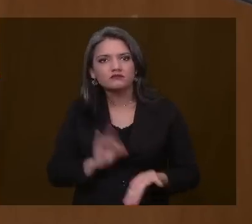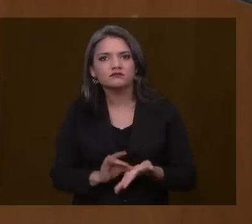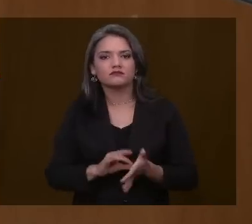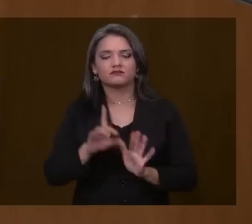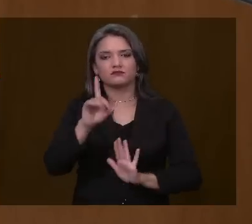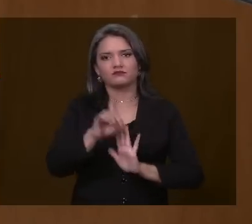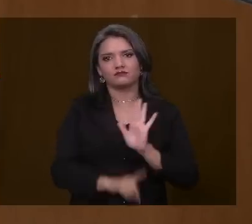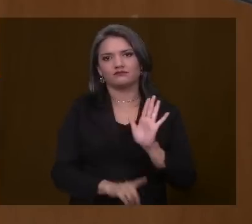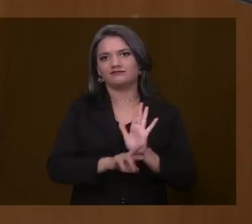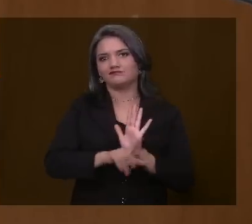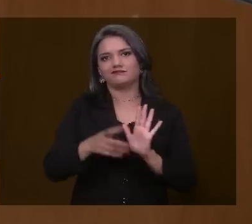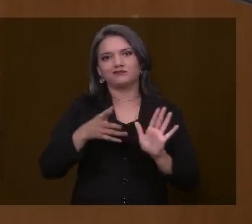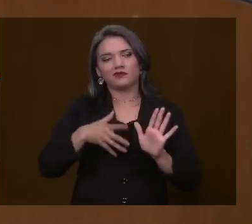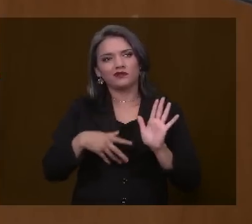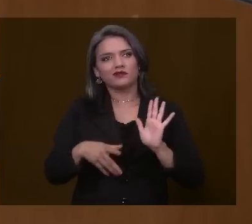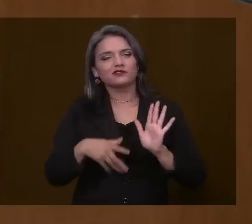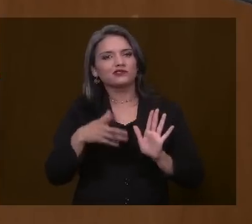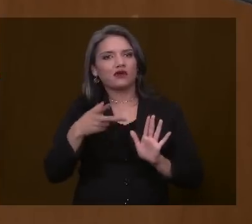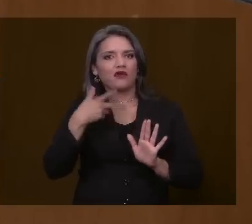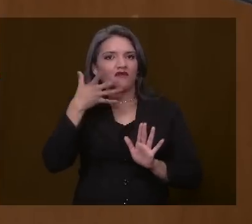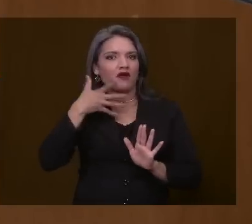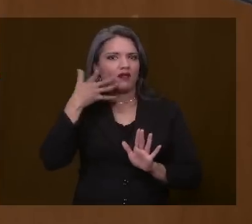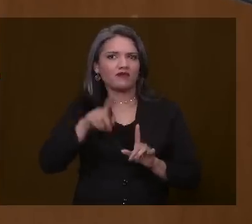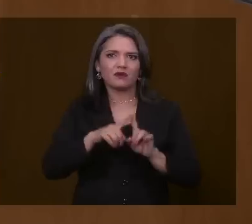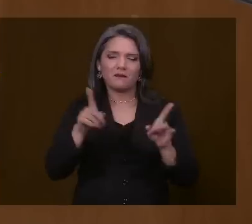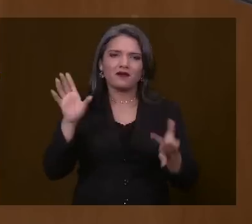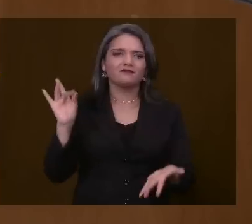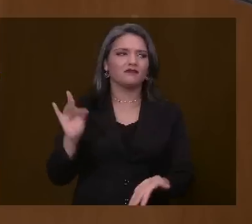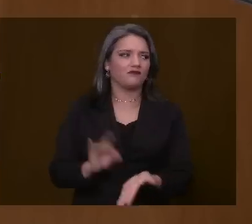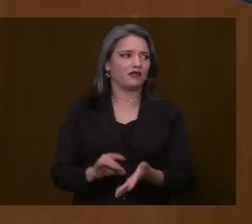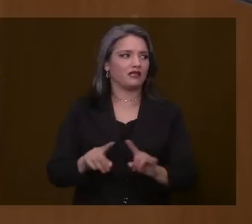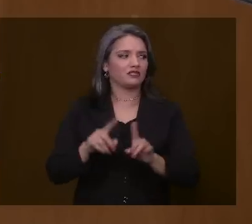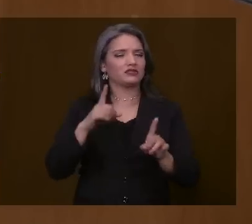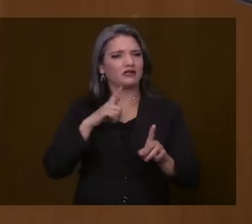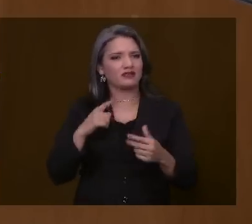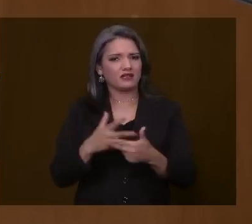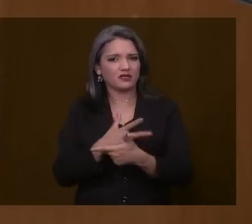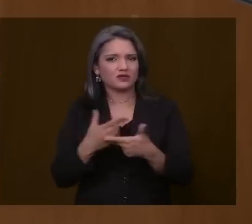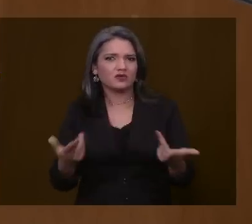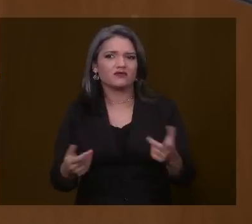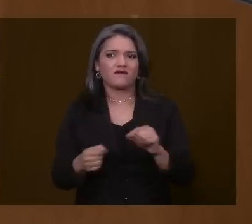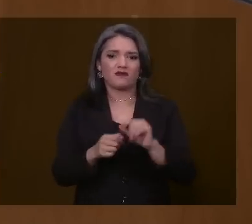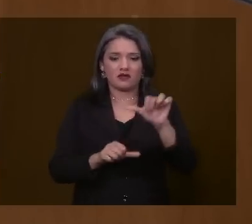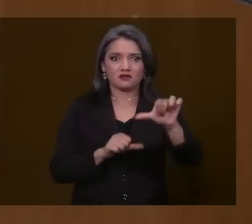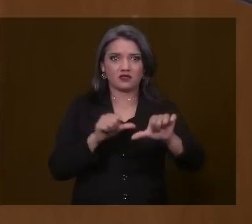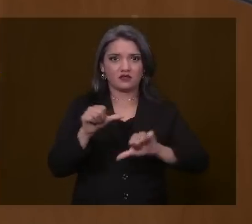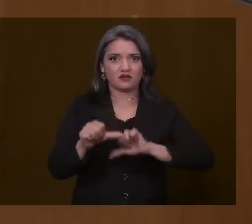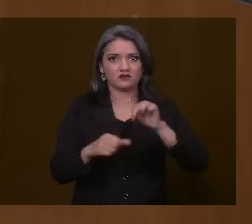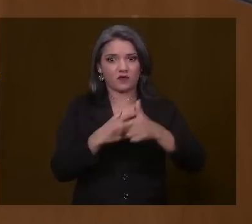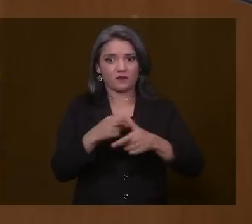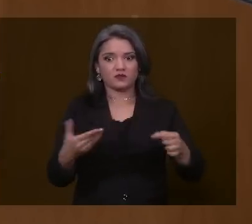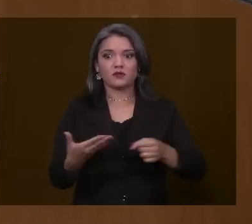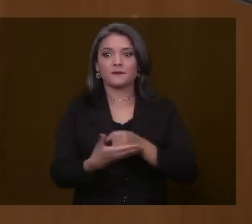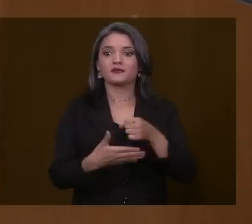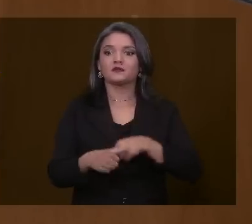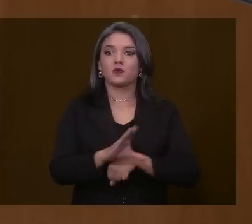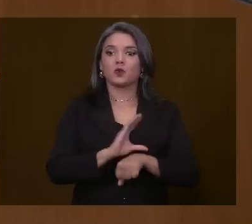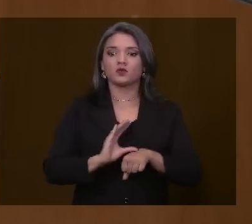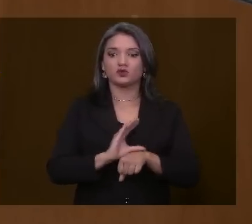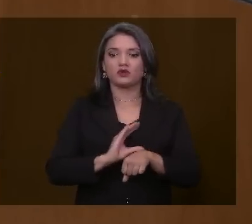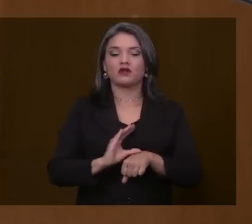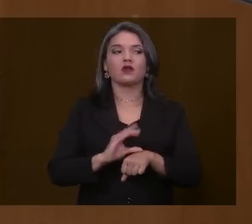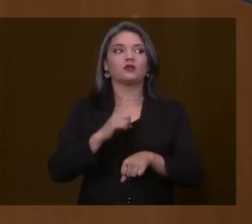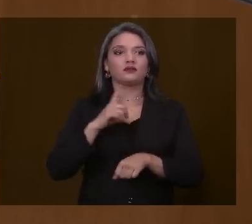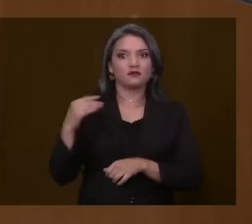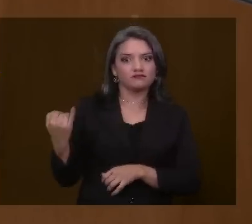das palavras, um direito que respira, age e transforma, onde os princípios constitucionais ganham relevância